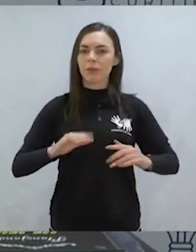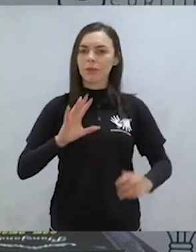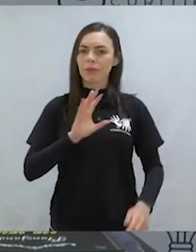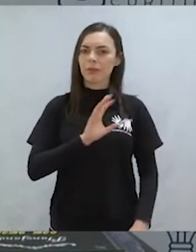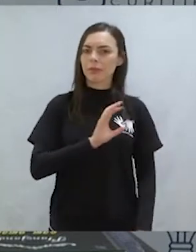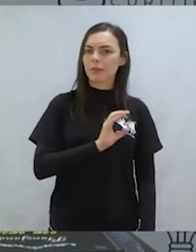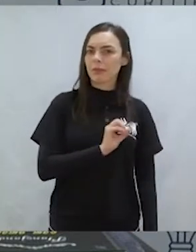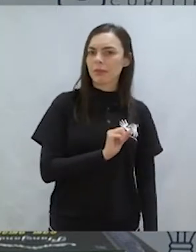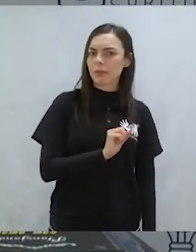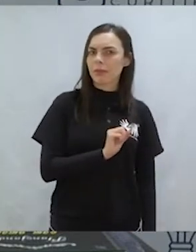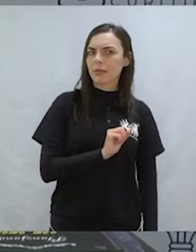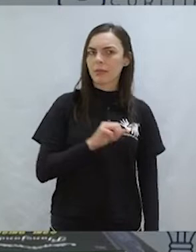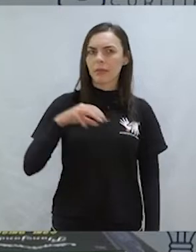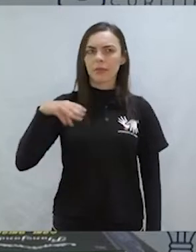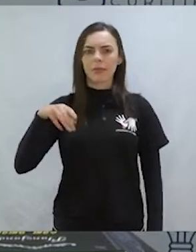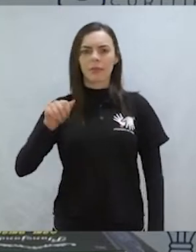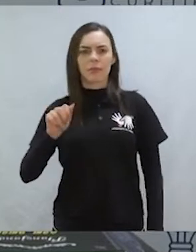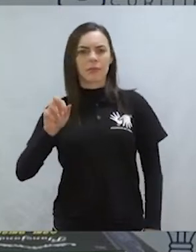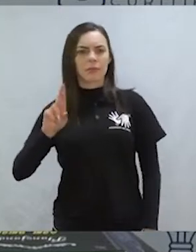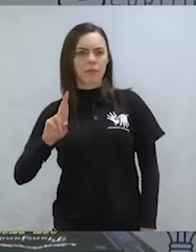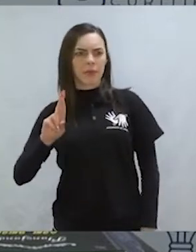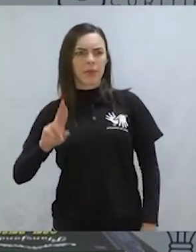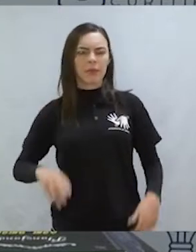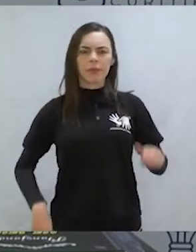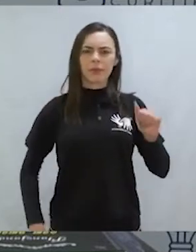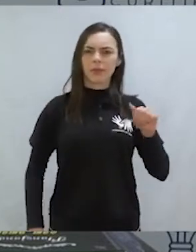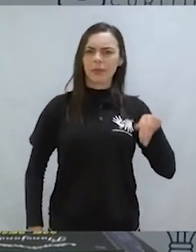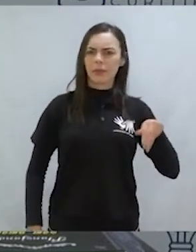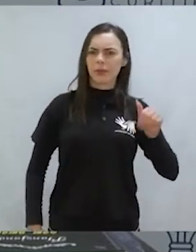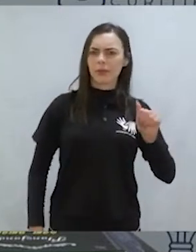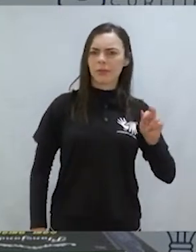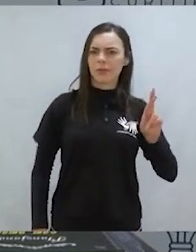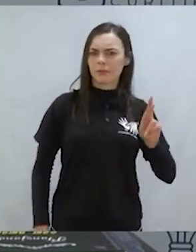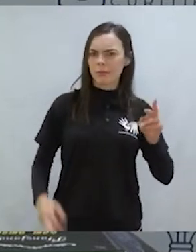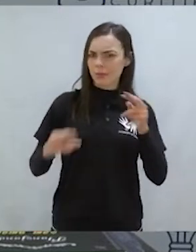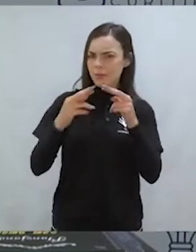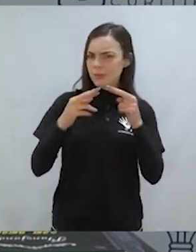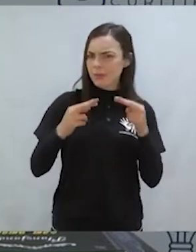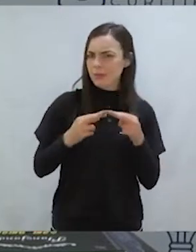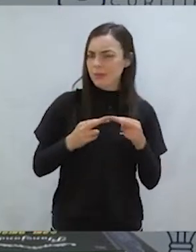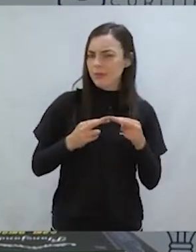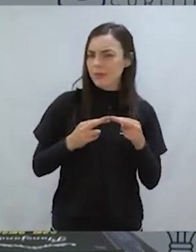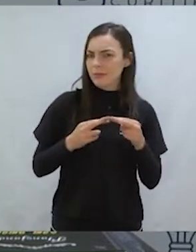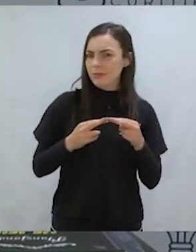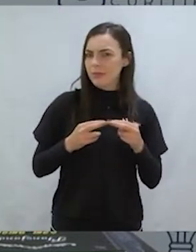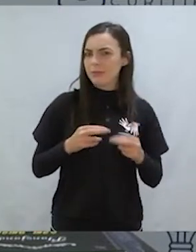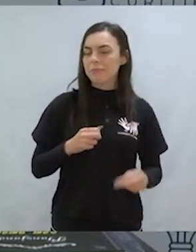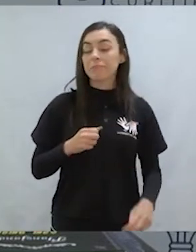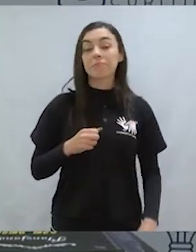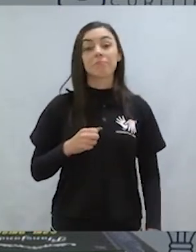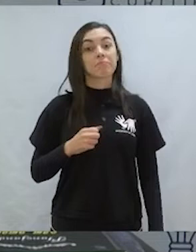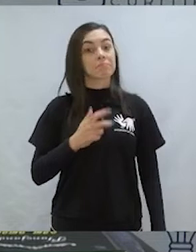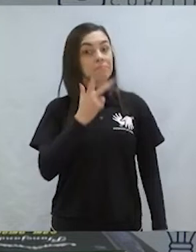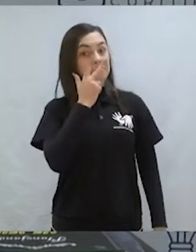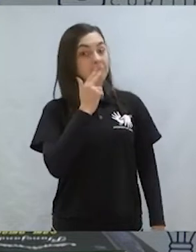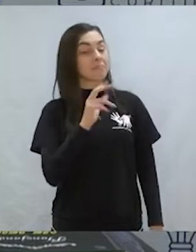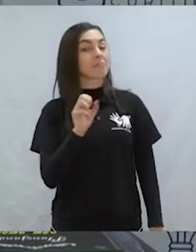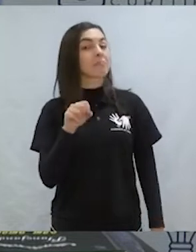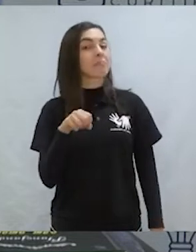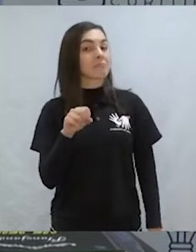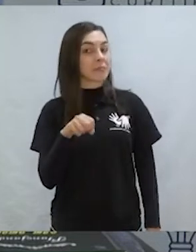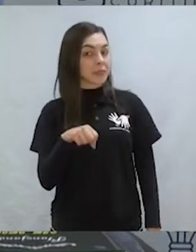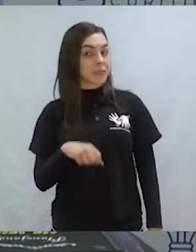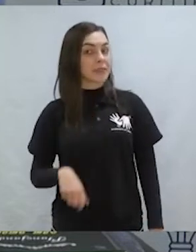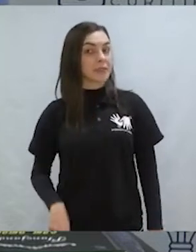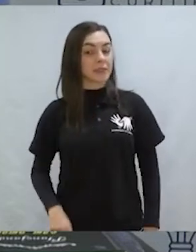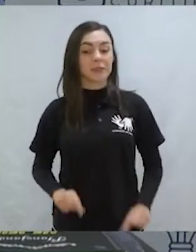só para te amar. A palavrinha mar rima com a palavrinha amar? Eu acho